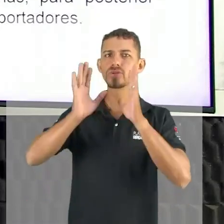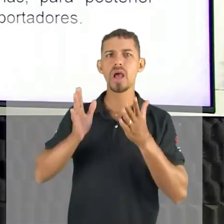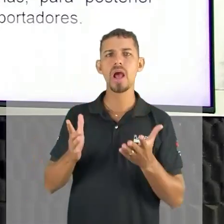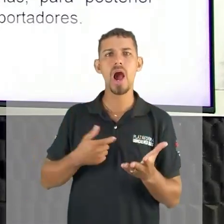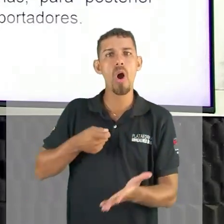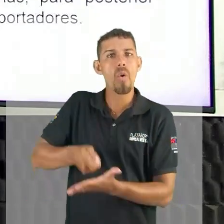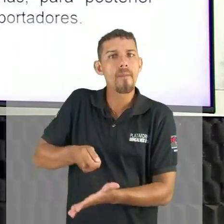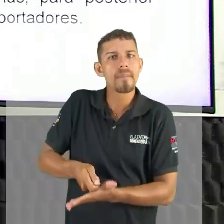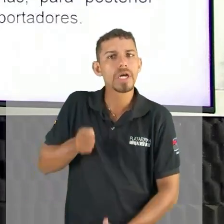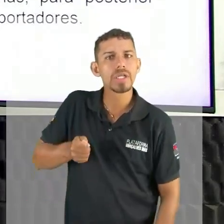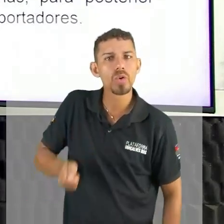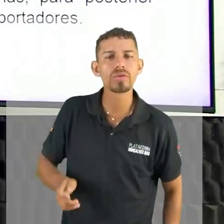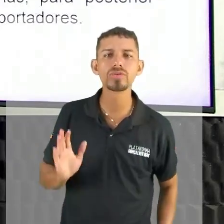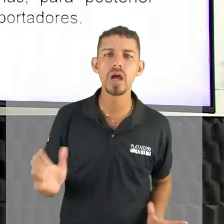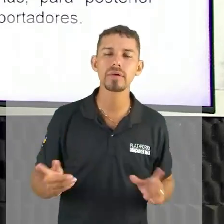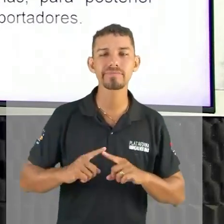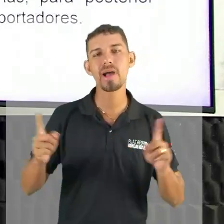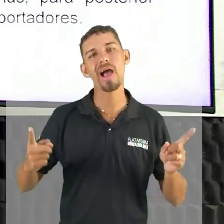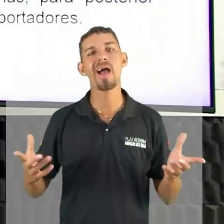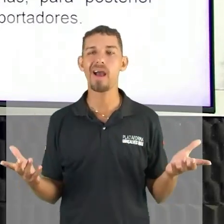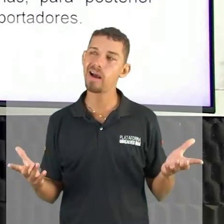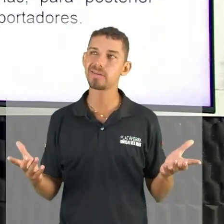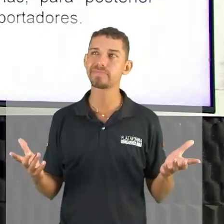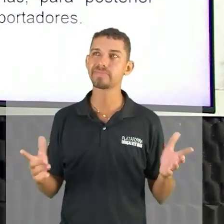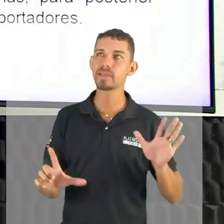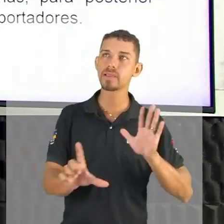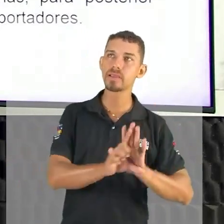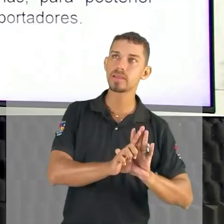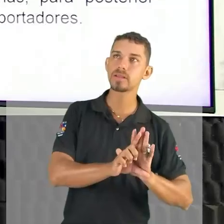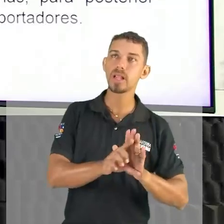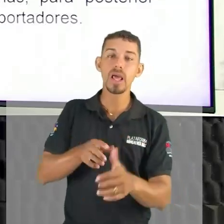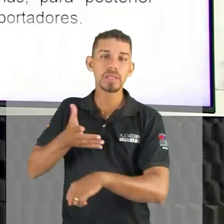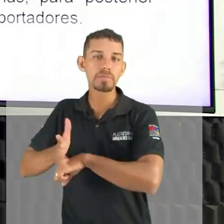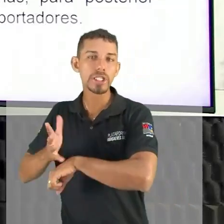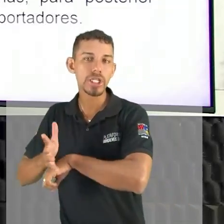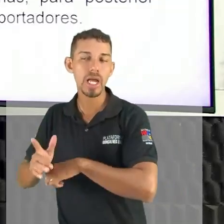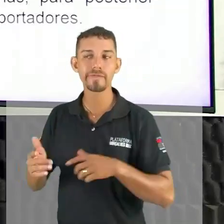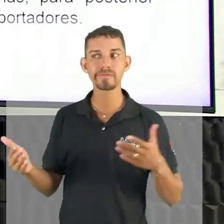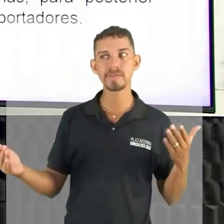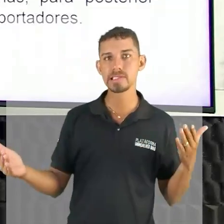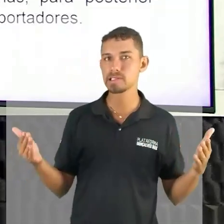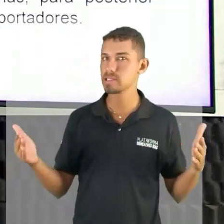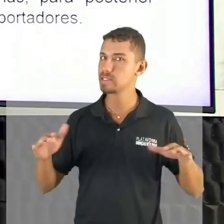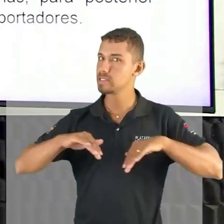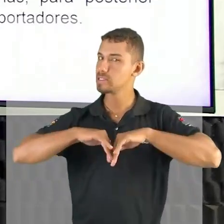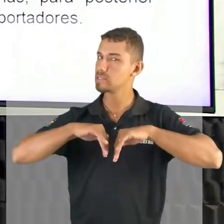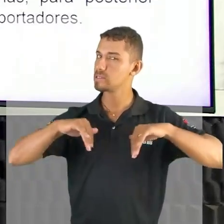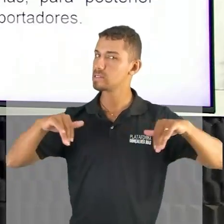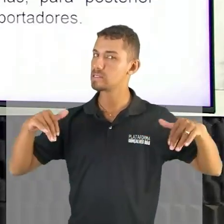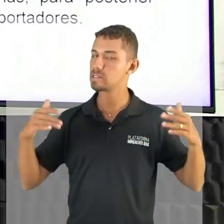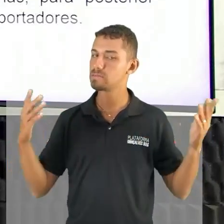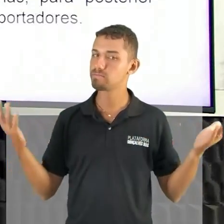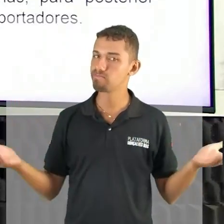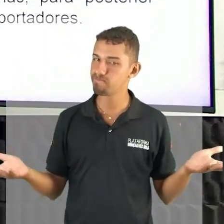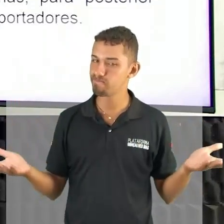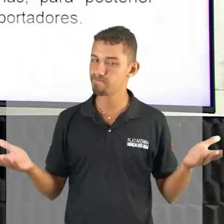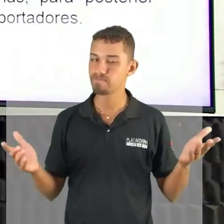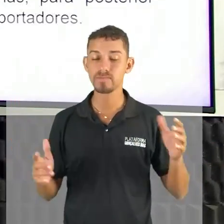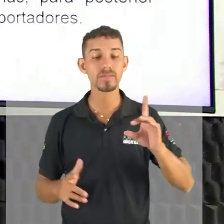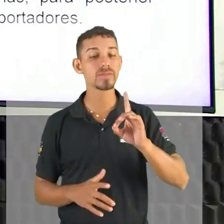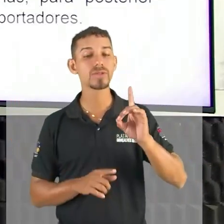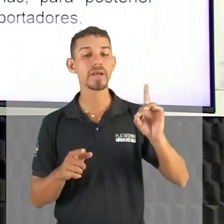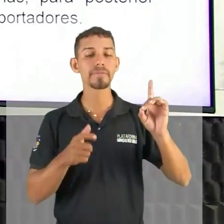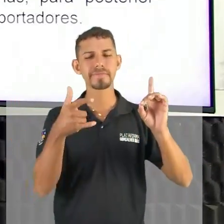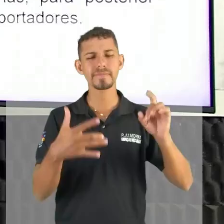é obrigatório. Mas, entre ser lei e ser praticável no dia a dia, há uma distância muito grande.